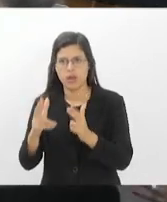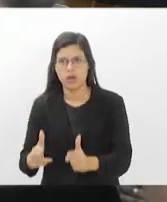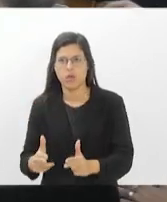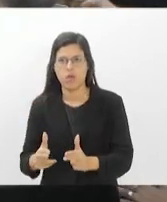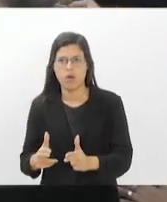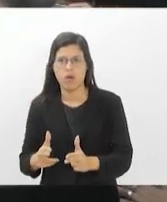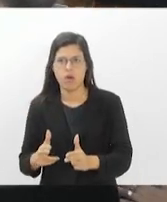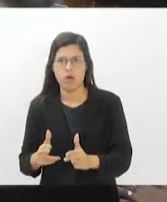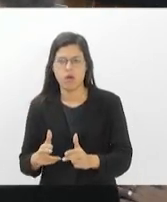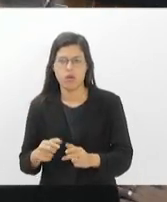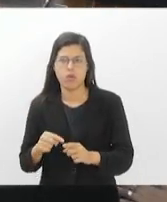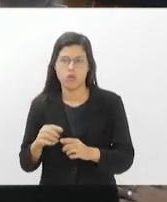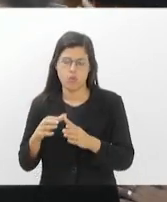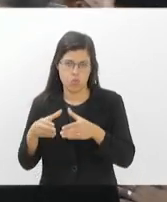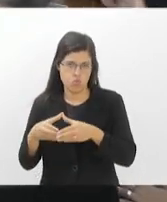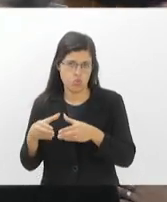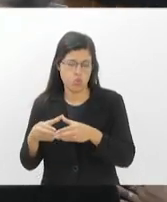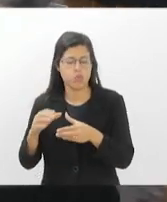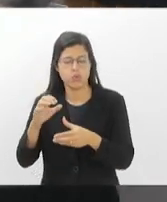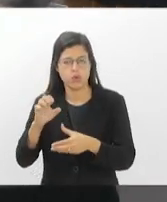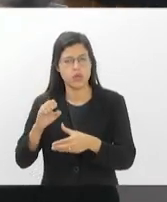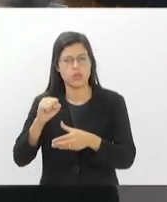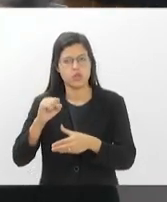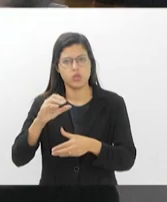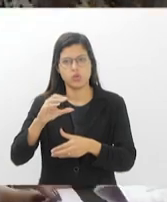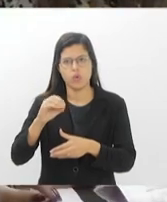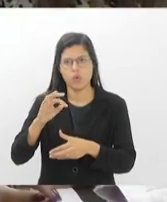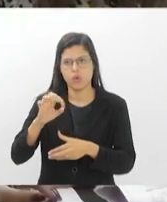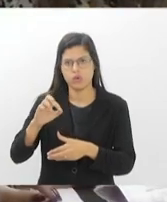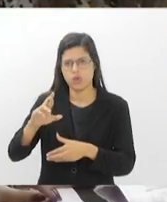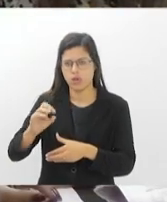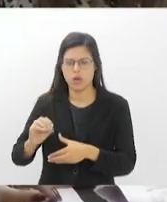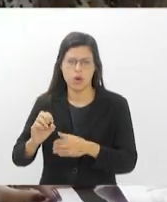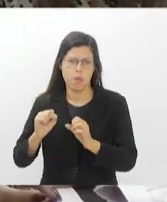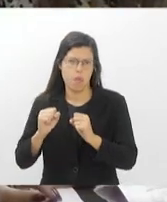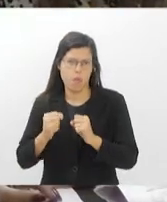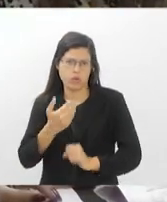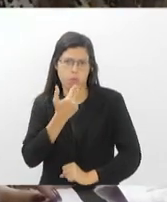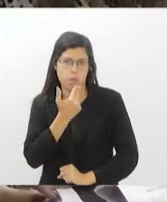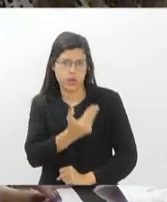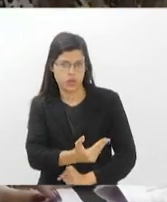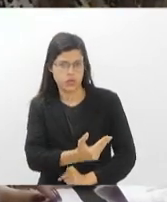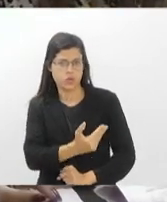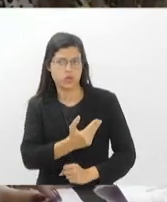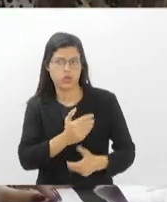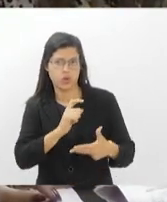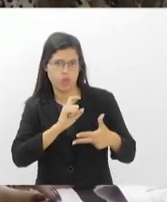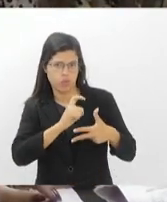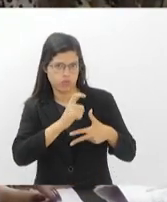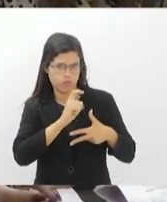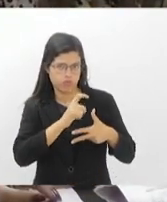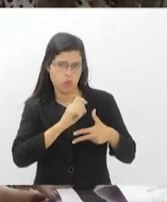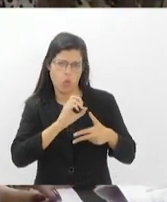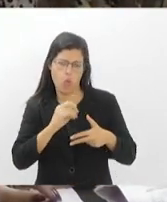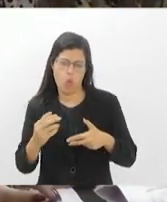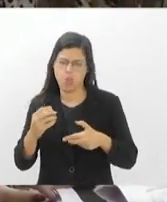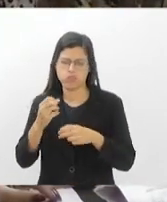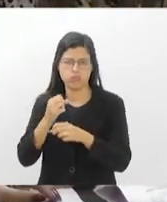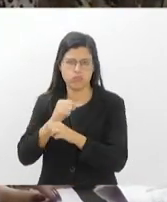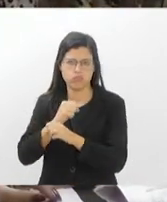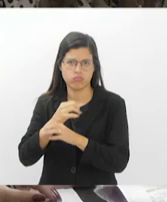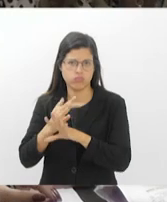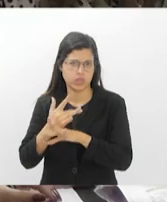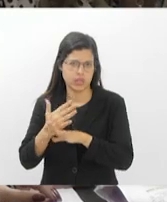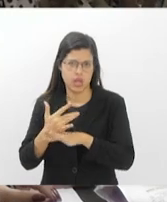os próprios escoteiros podem, por livre iniciativa, fazer a solicitação que é autorizado pelo Poder Executivo ou Poder Municipal de